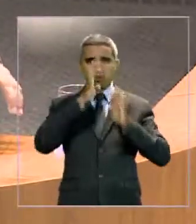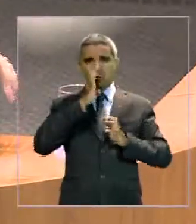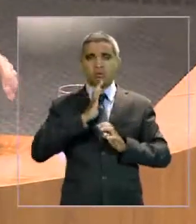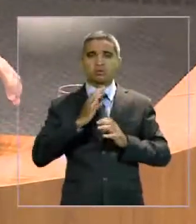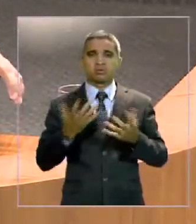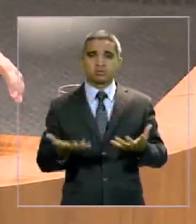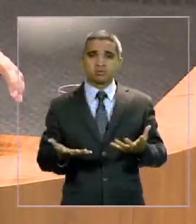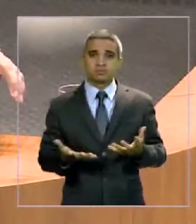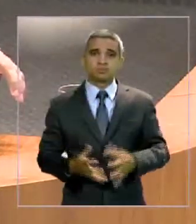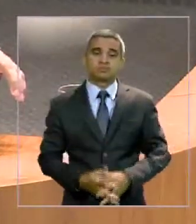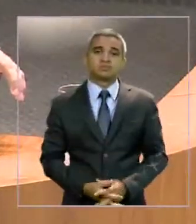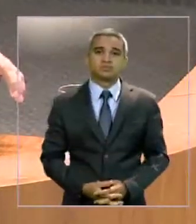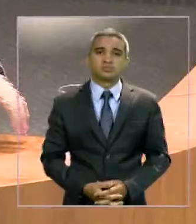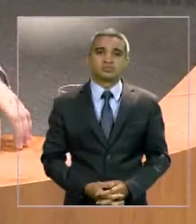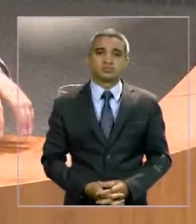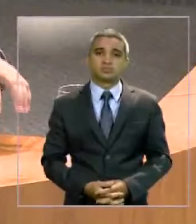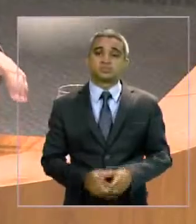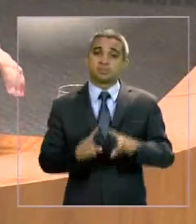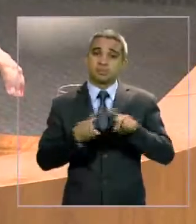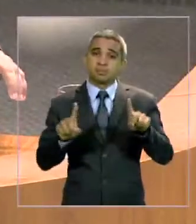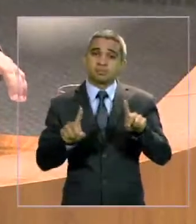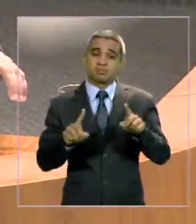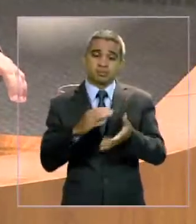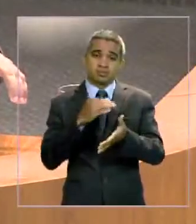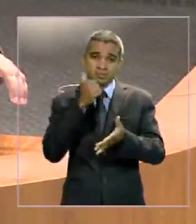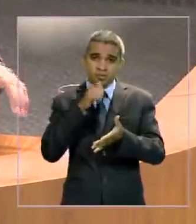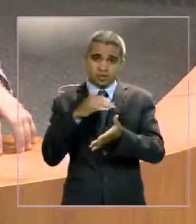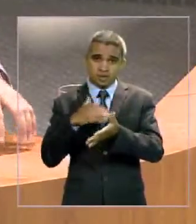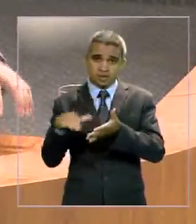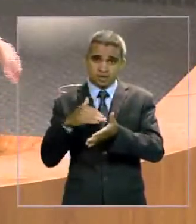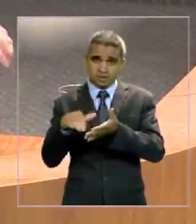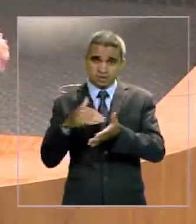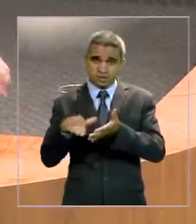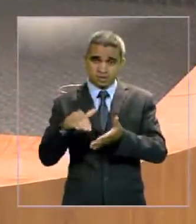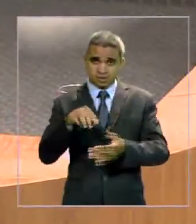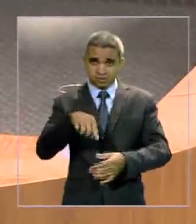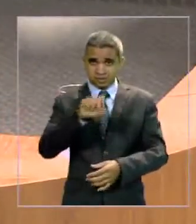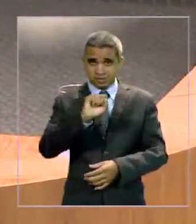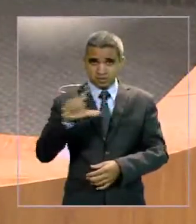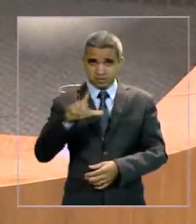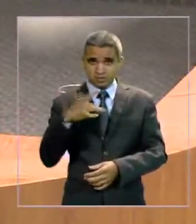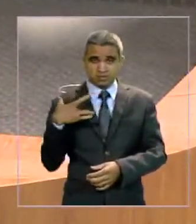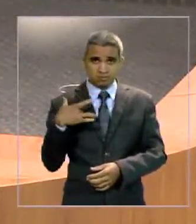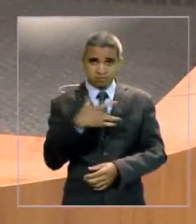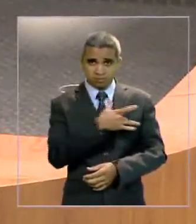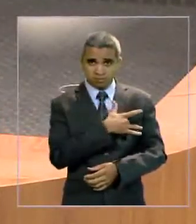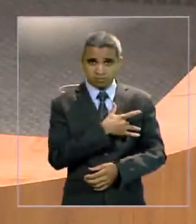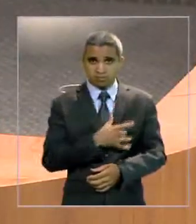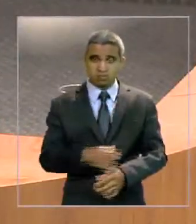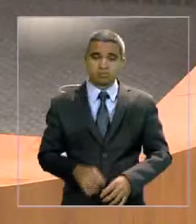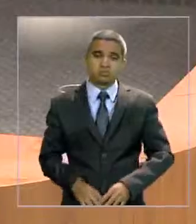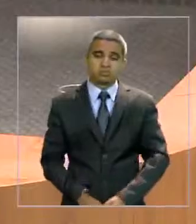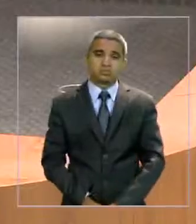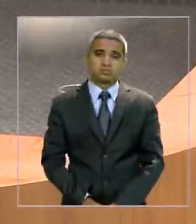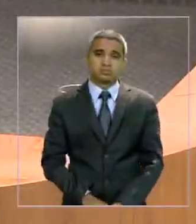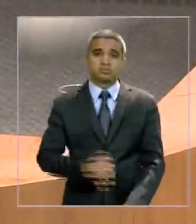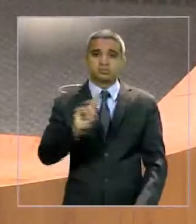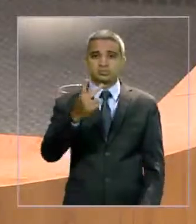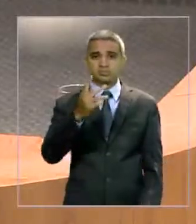São Luís. Então, nós temos um projeto sendo votado nesta casa, que é o Estatuto da Pessoa com Câncer. E é uma